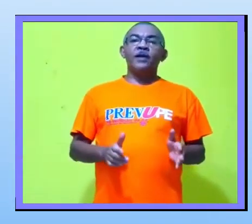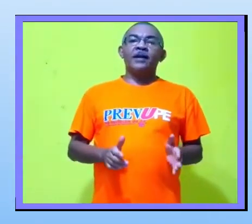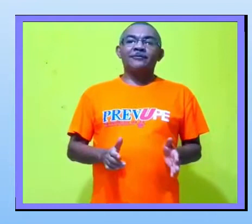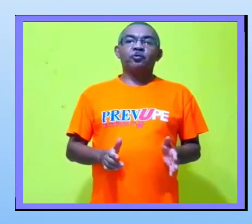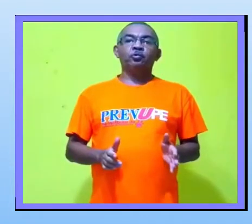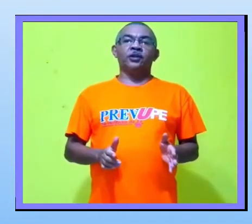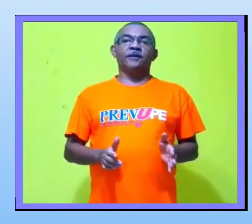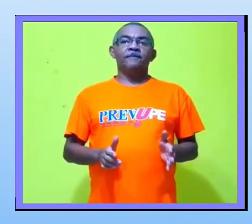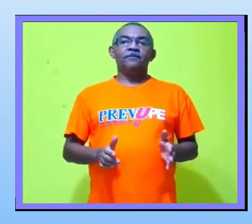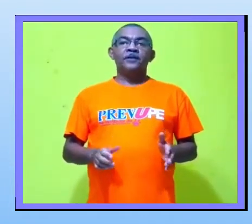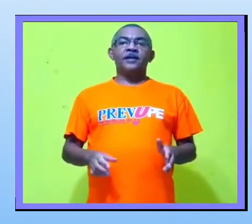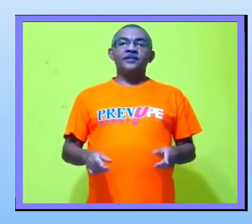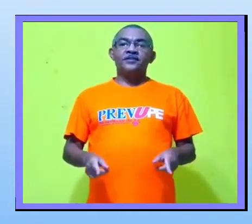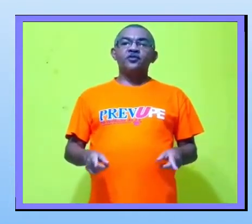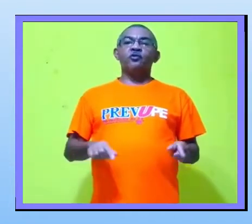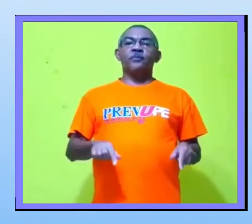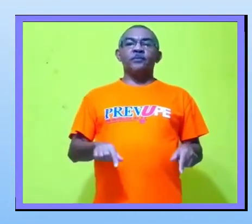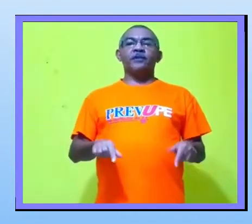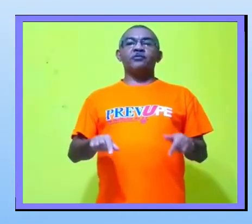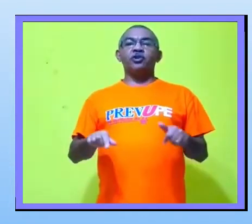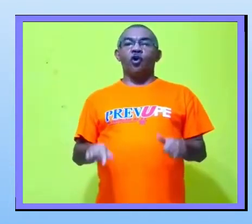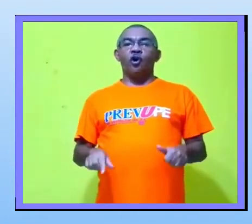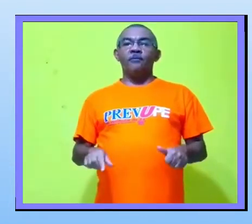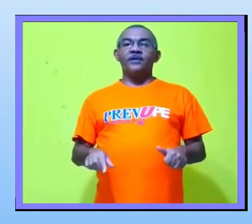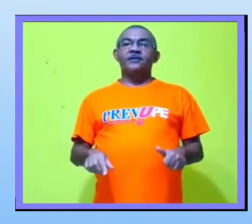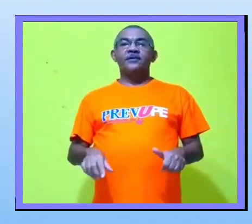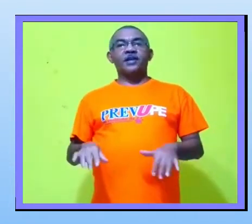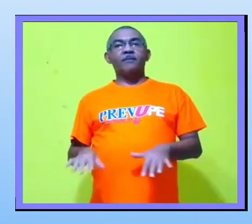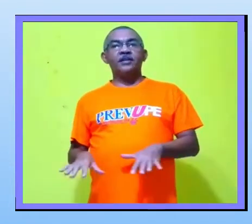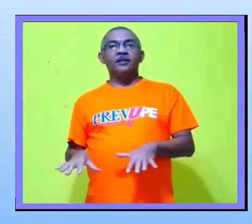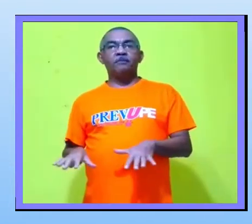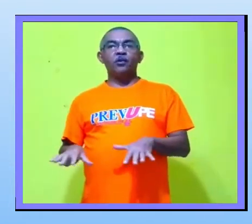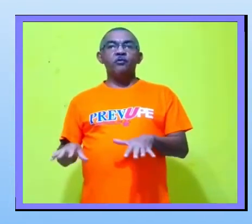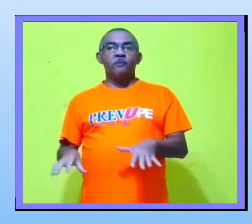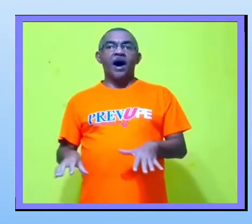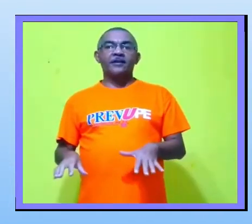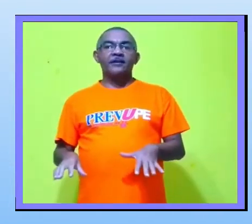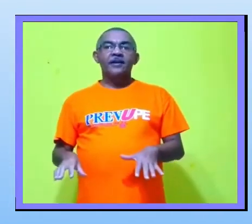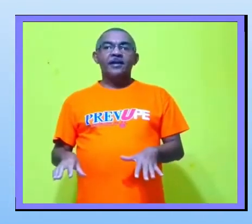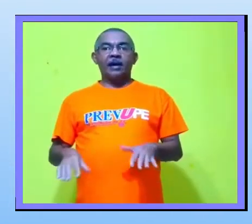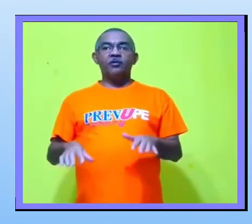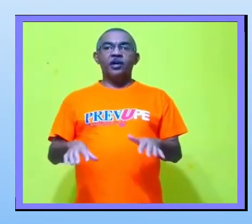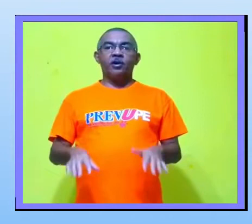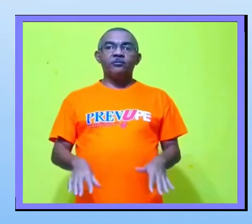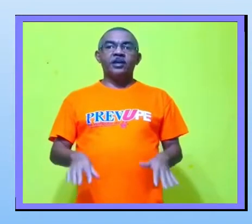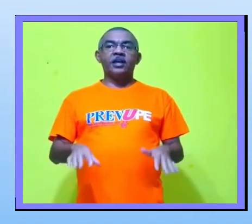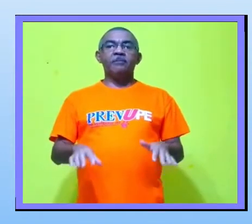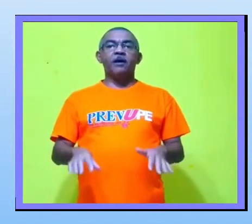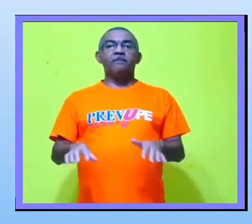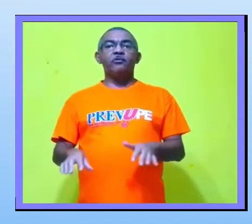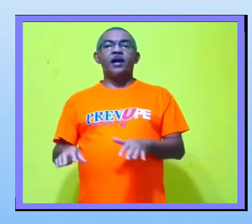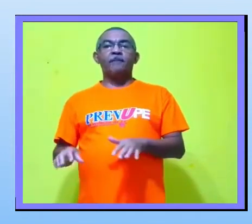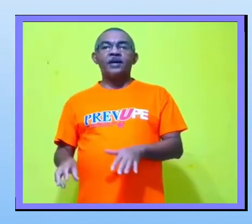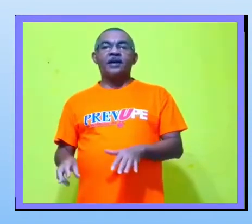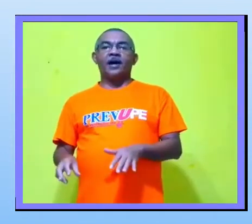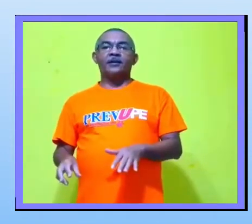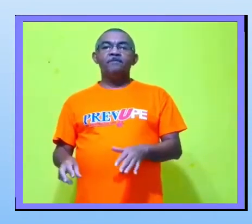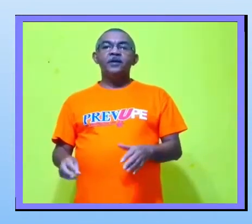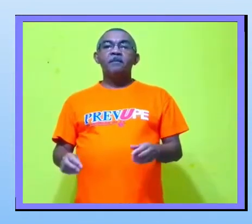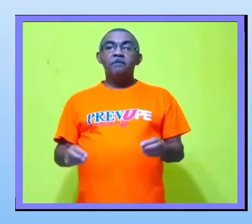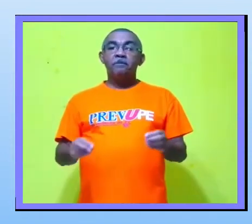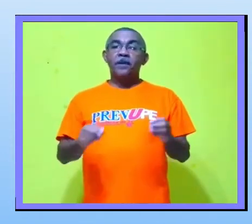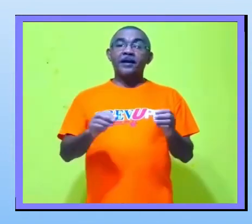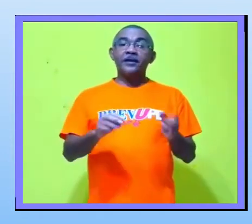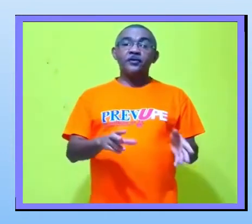sua nomenclatura, que exige o cumprimento de normas estabelecidas pelo IUPAC, que é a União de Química Pura e